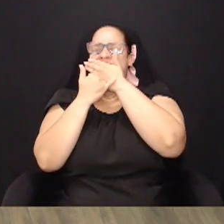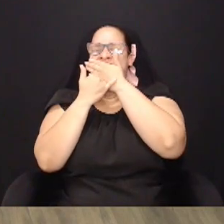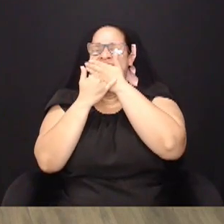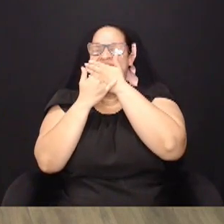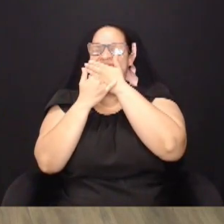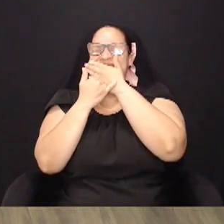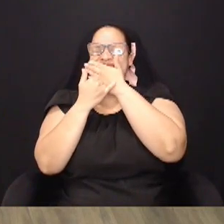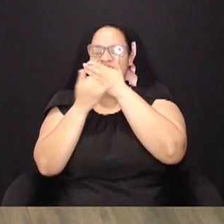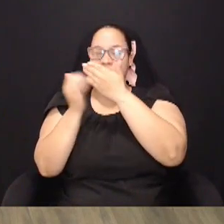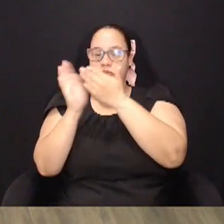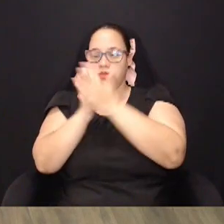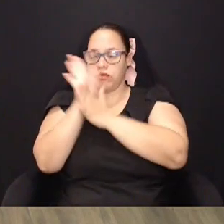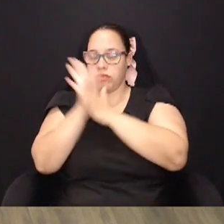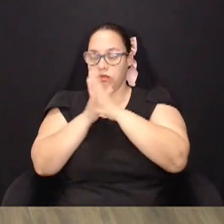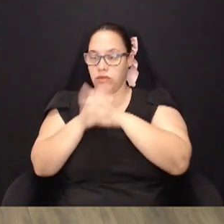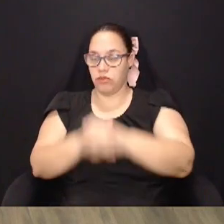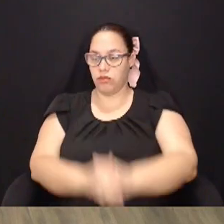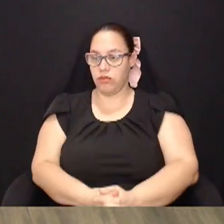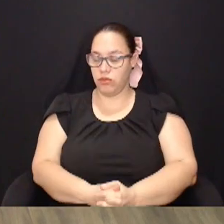coisa.